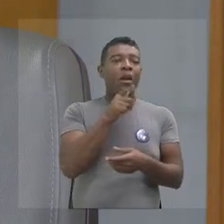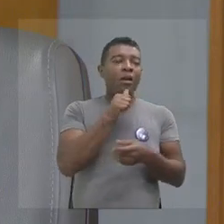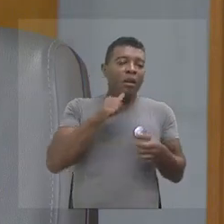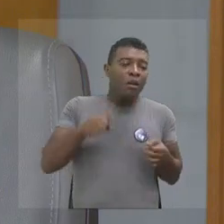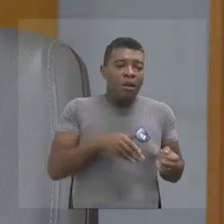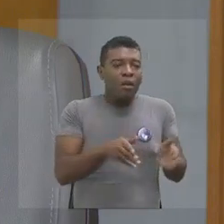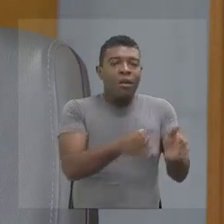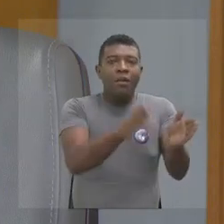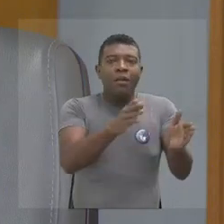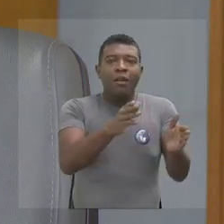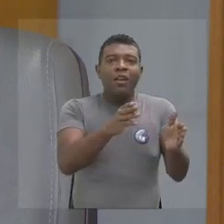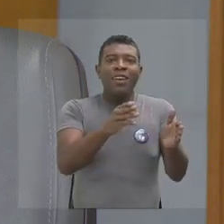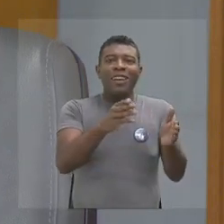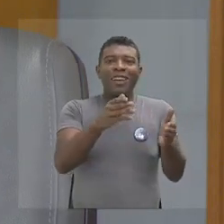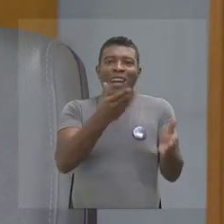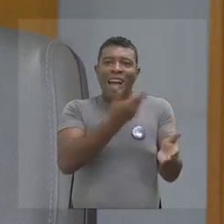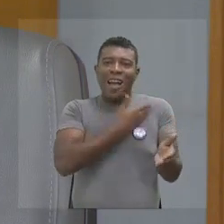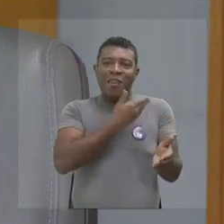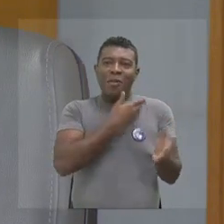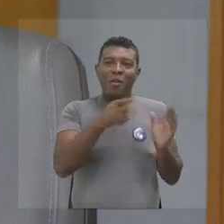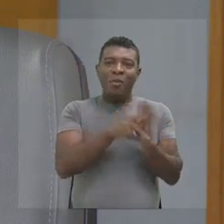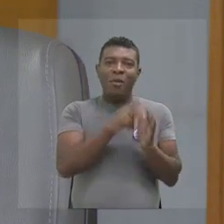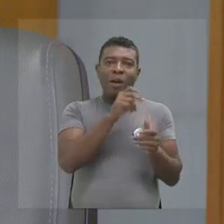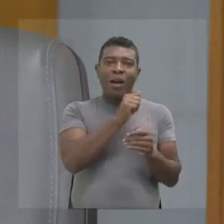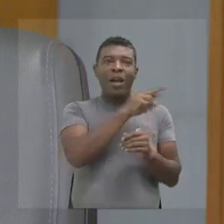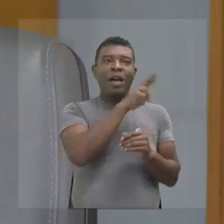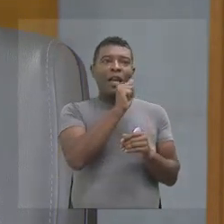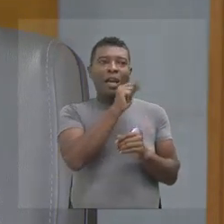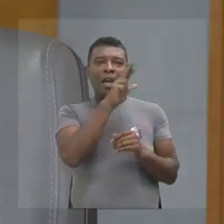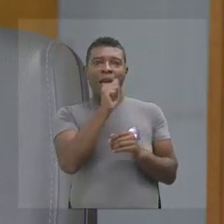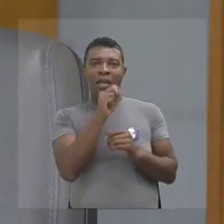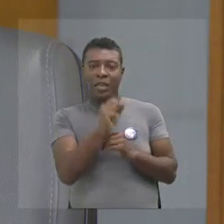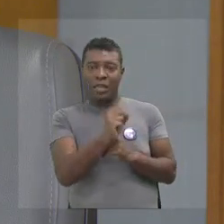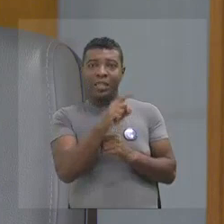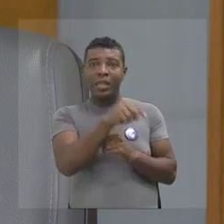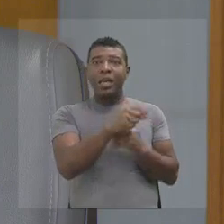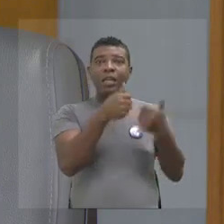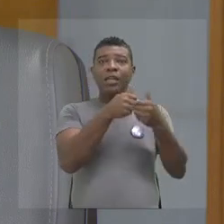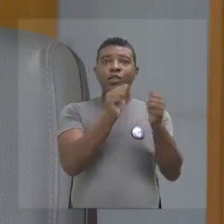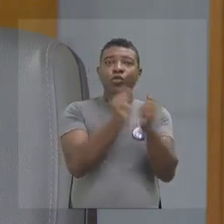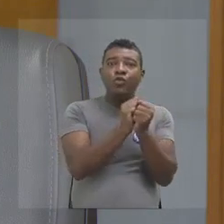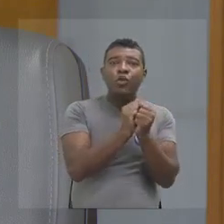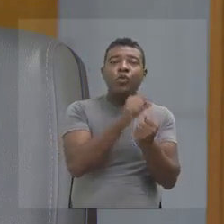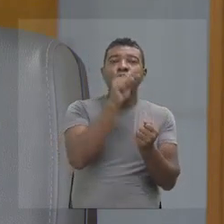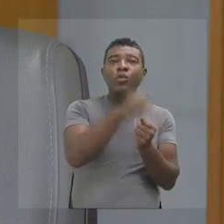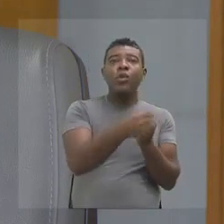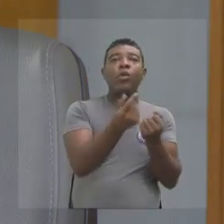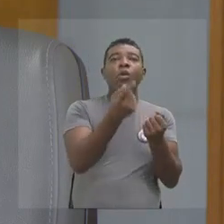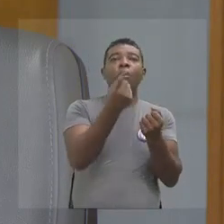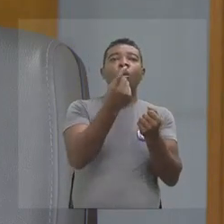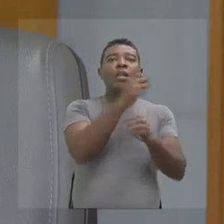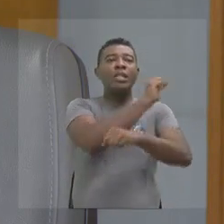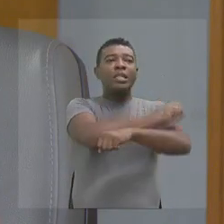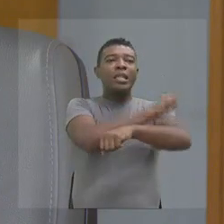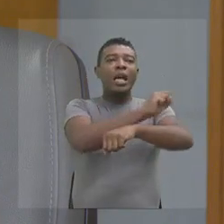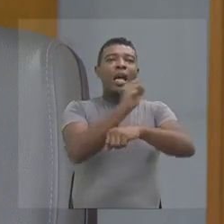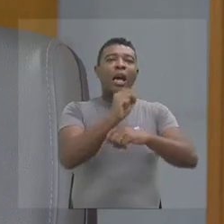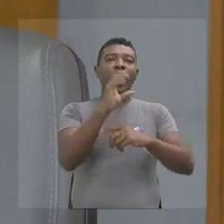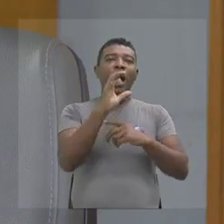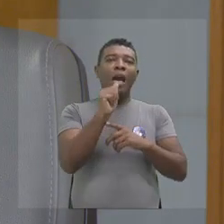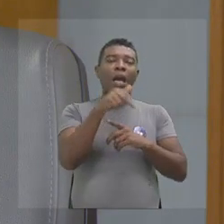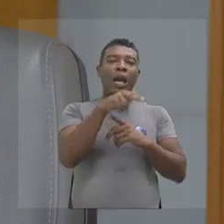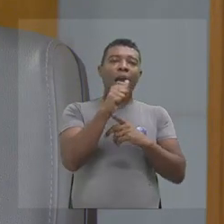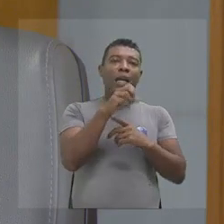piu e é uma cidade que faz parte da Serra da Canastra é uma cidade com produção de queijos maravilhosa uma cidade que depende muito do Turismo